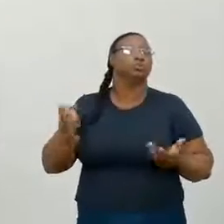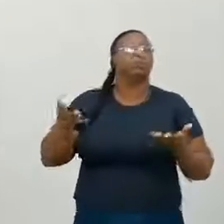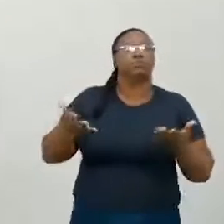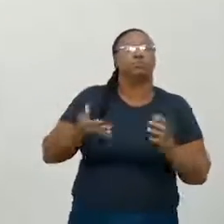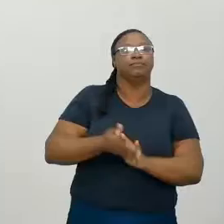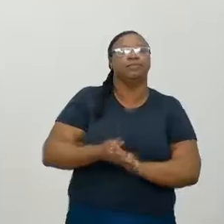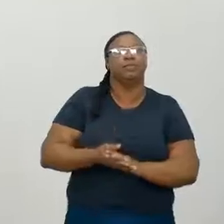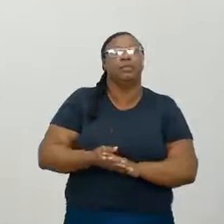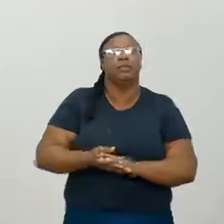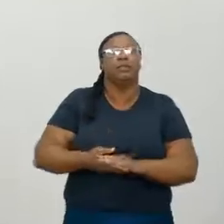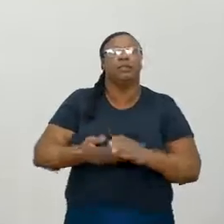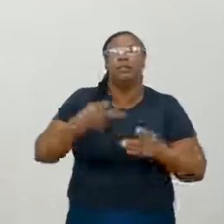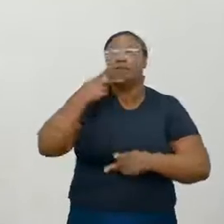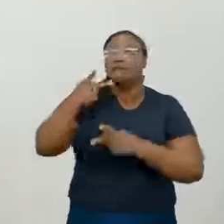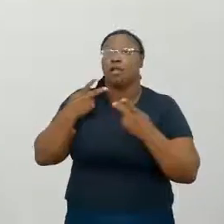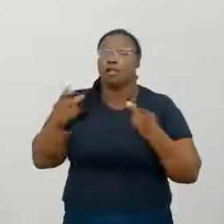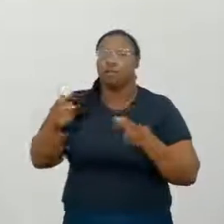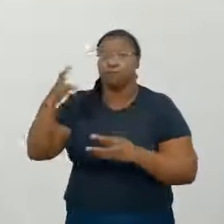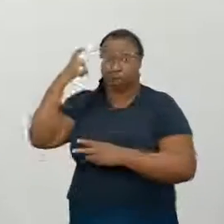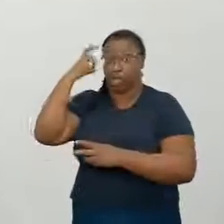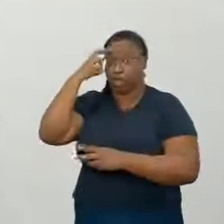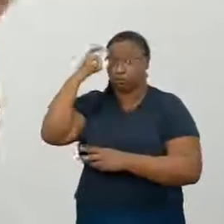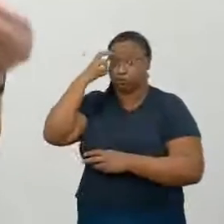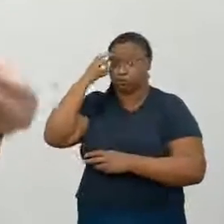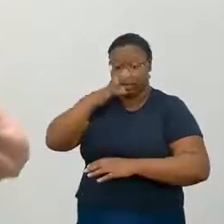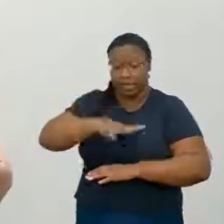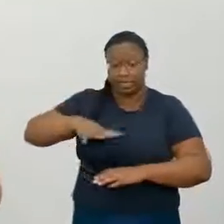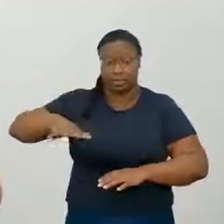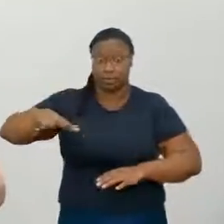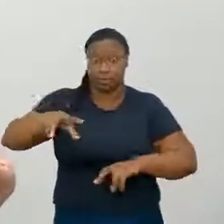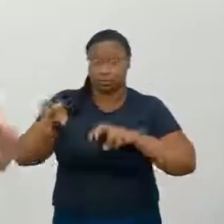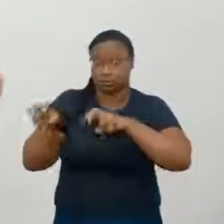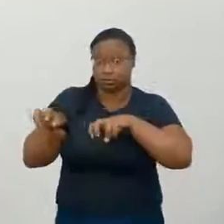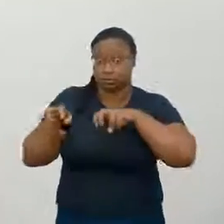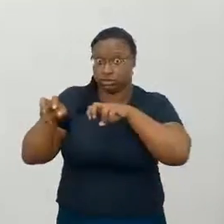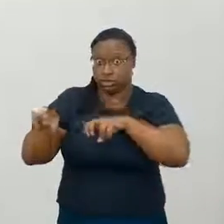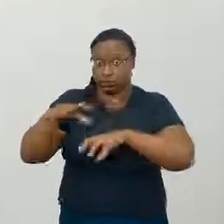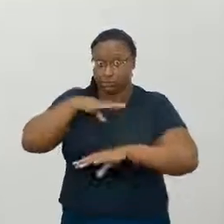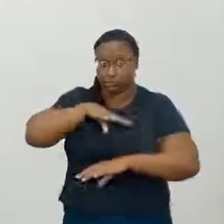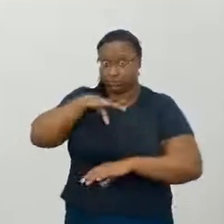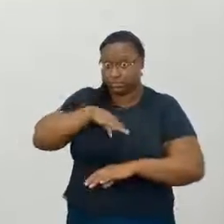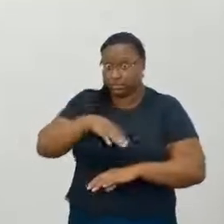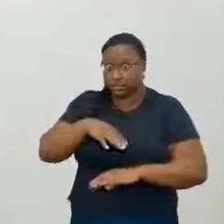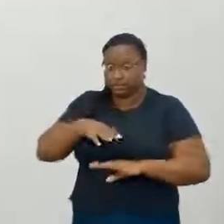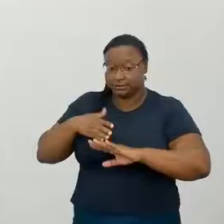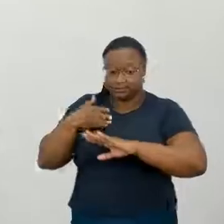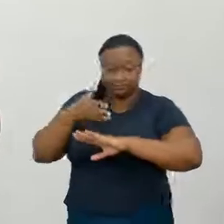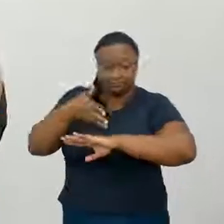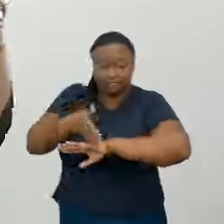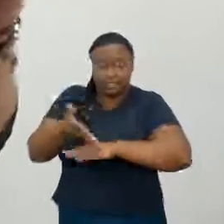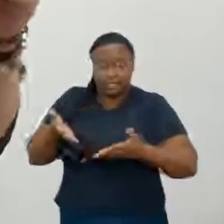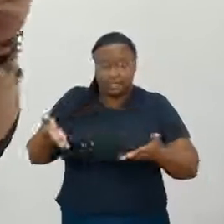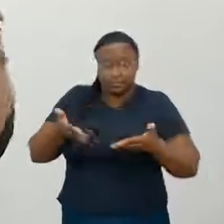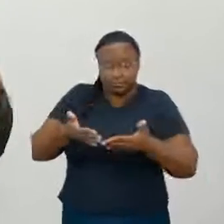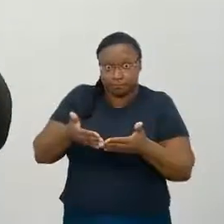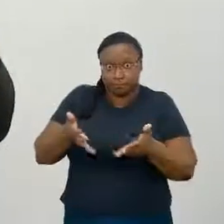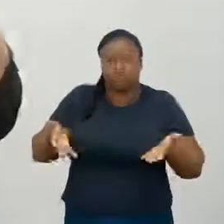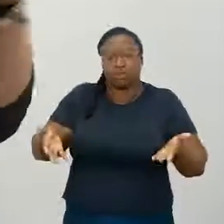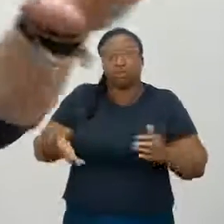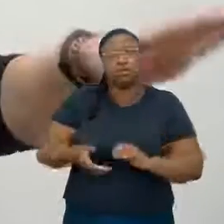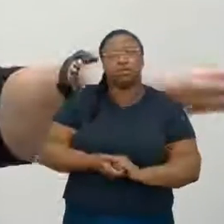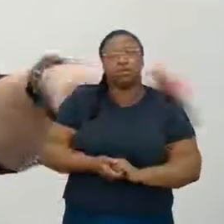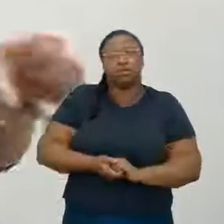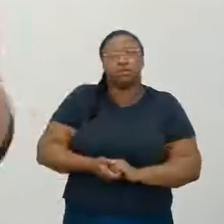ligava muito a questão do campo e da cidade, né, em que você traz elementos específicos do campo para dentro da cidade. Então,